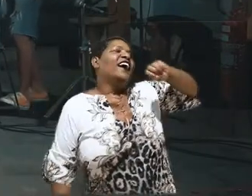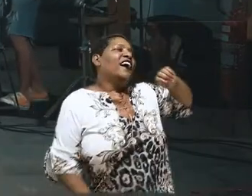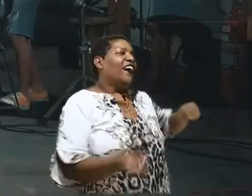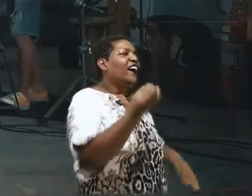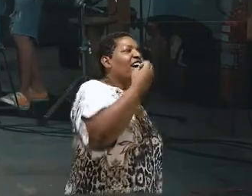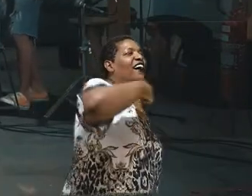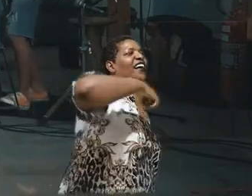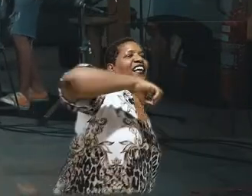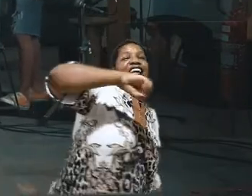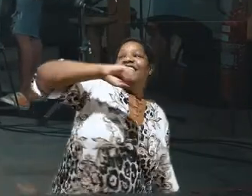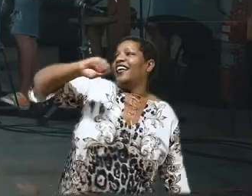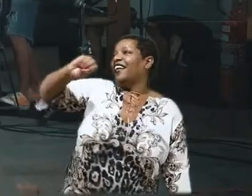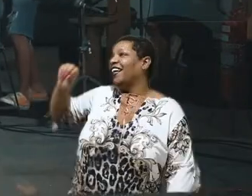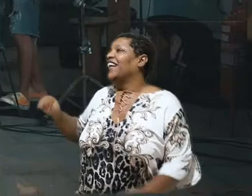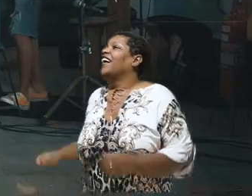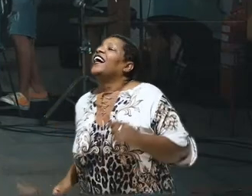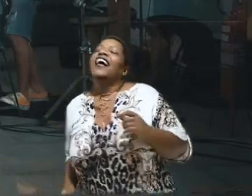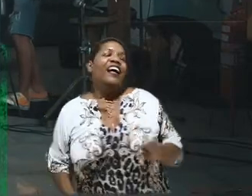não